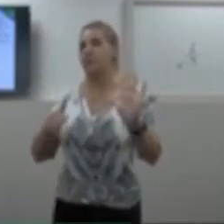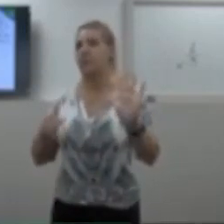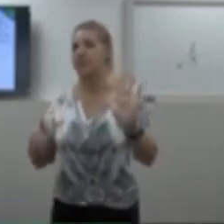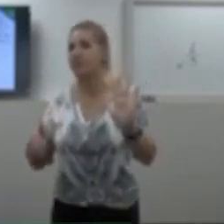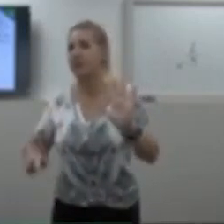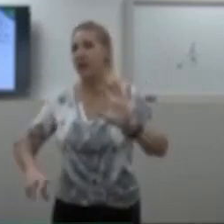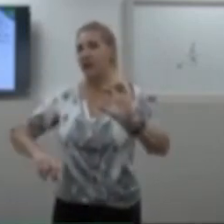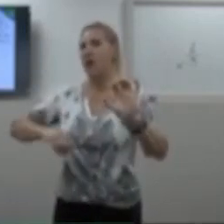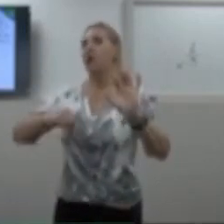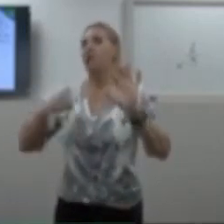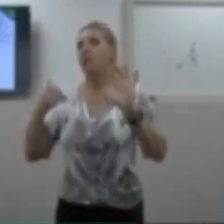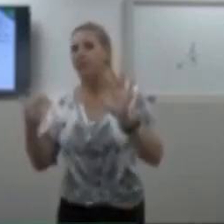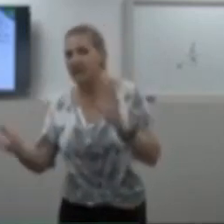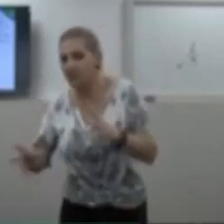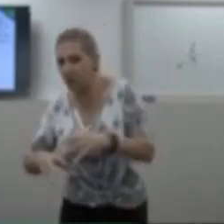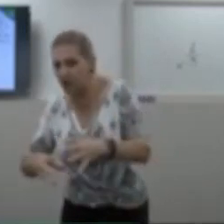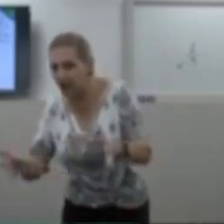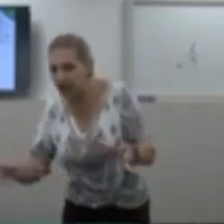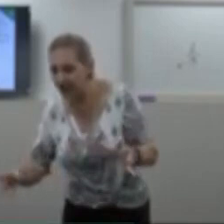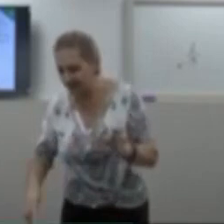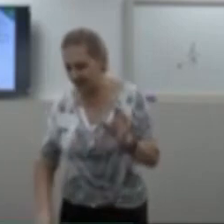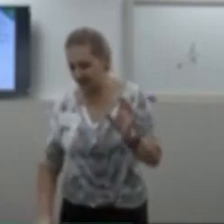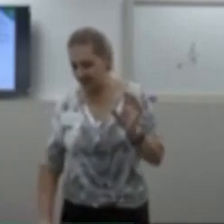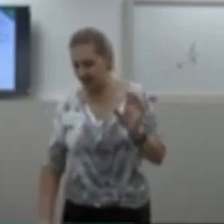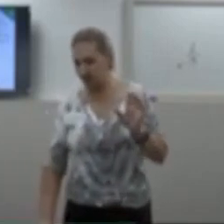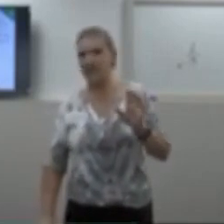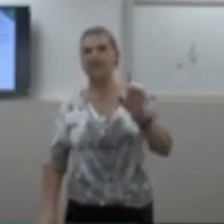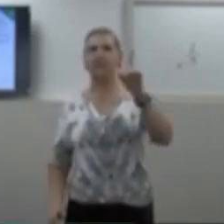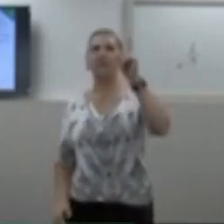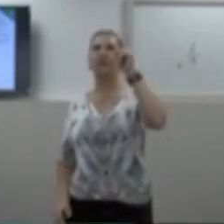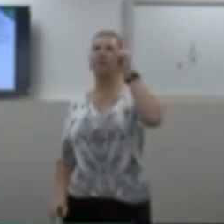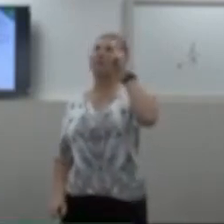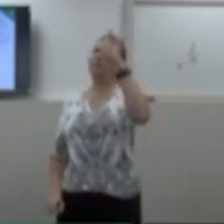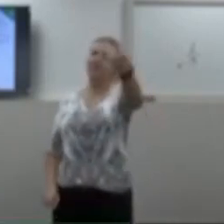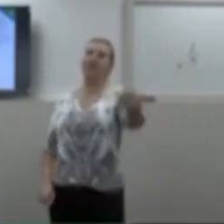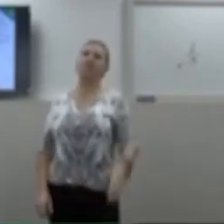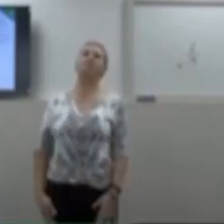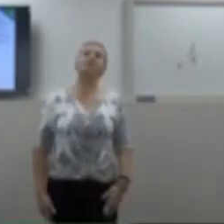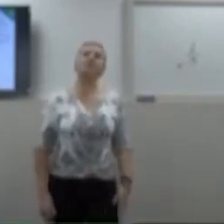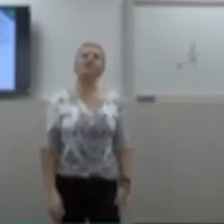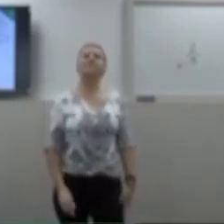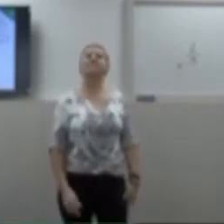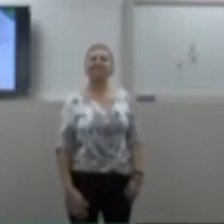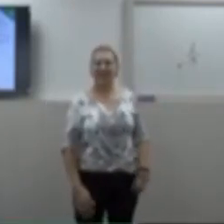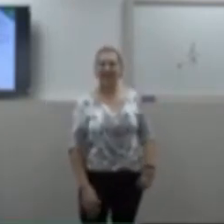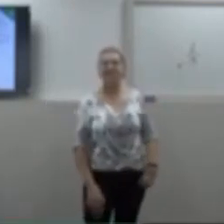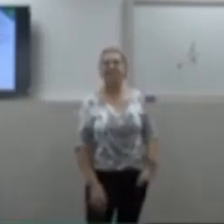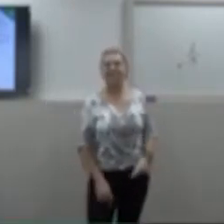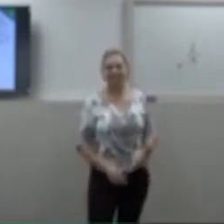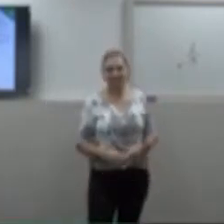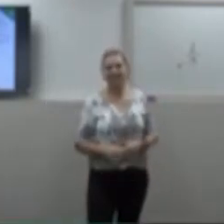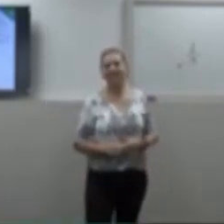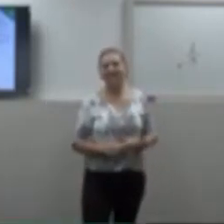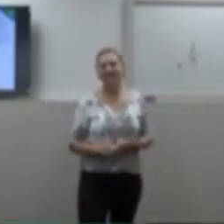5 bebês de uma mesma mãe. No mesmo dia, nós temos o nascimento de quíntuplos,